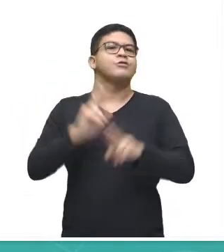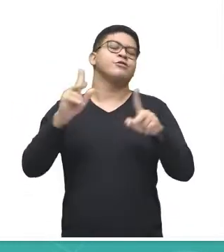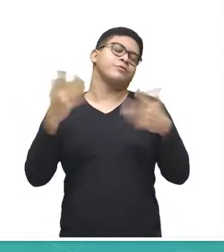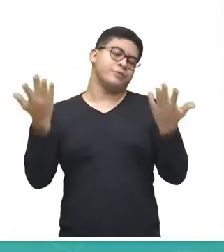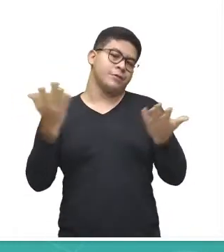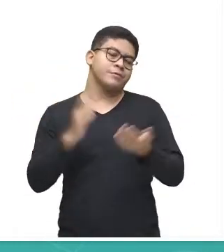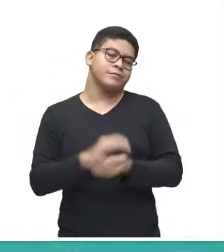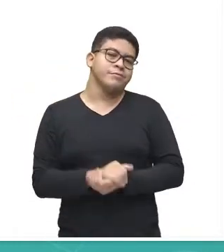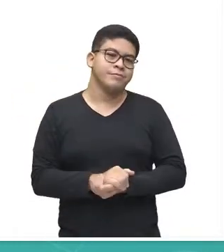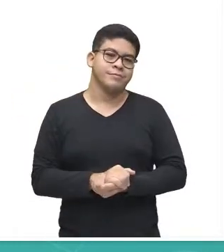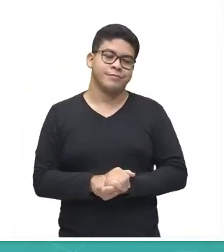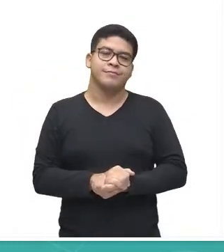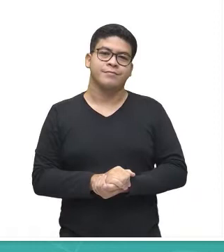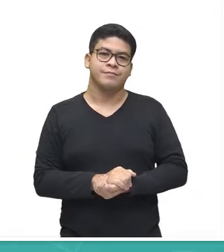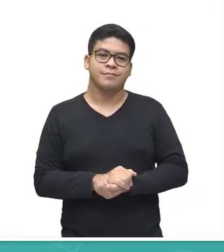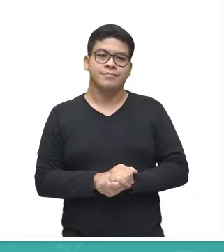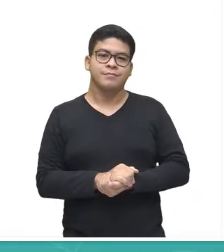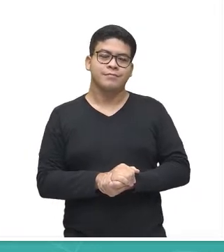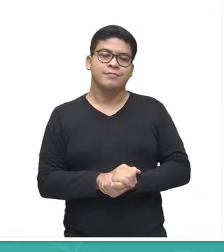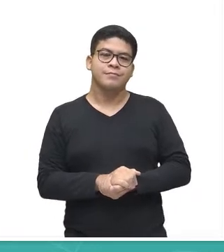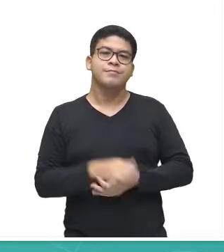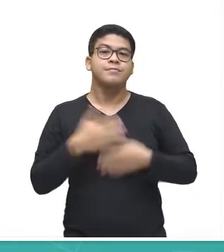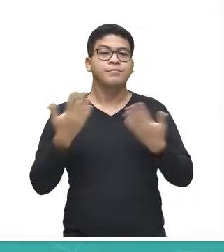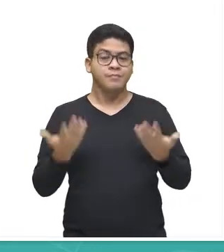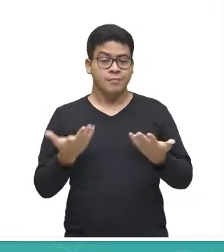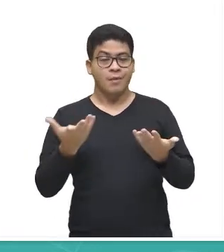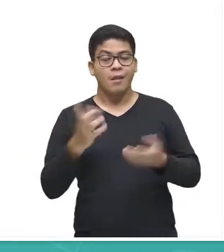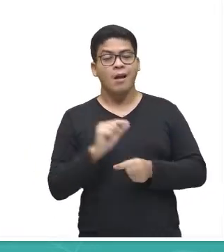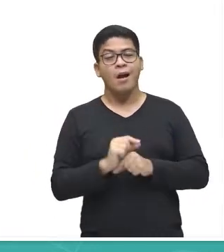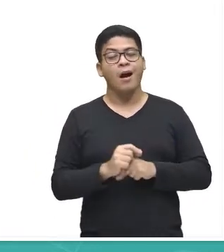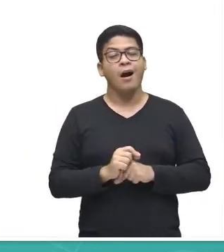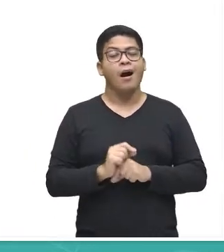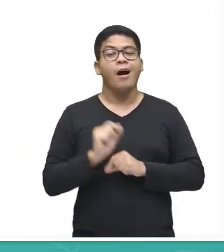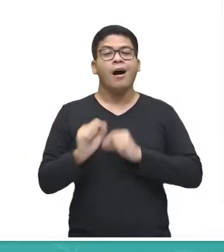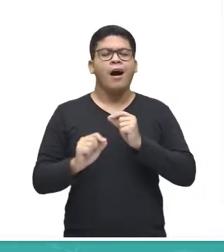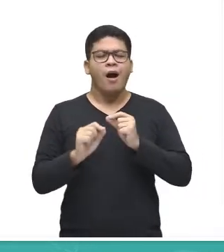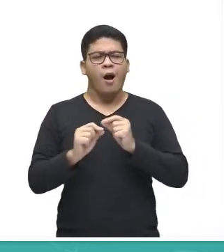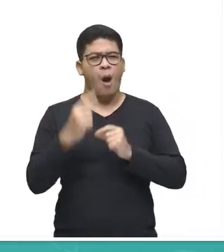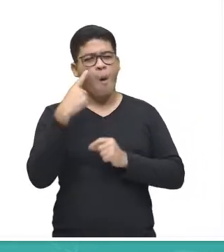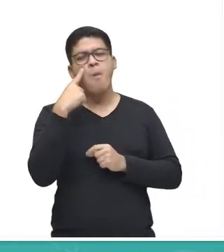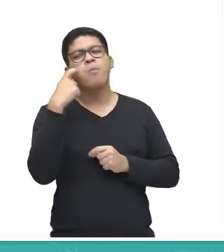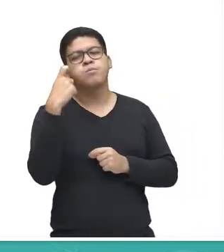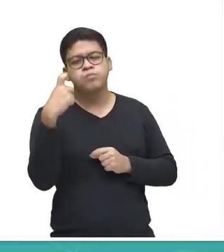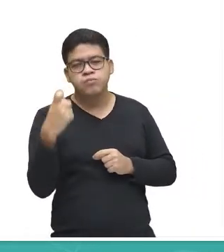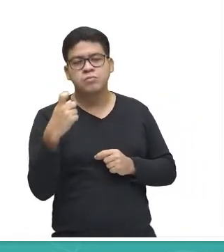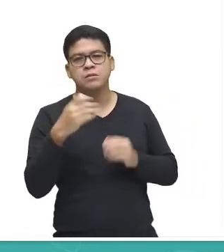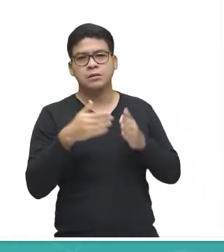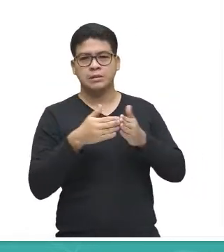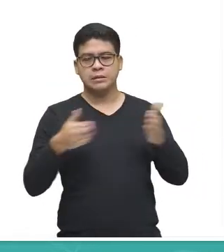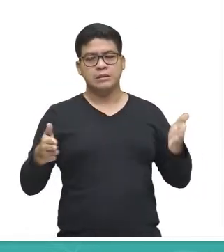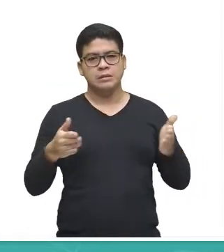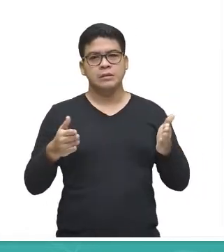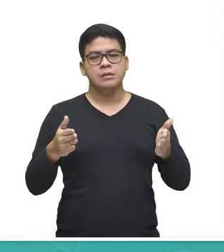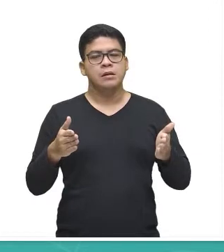então essa fase da vida tão interessante, ela tem